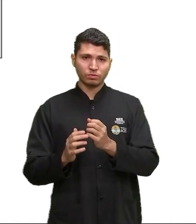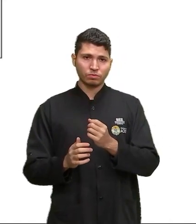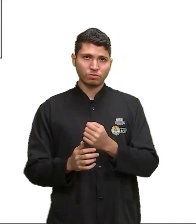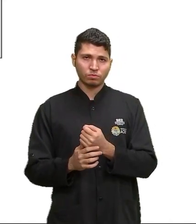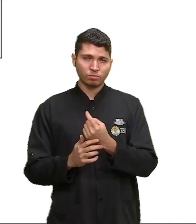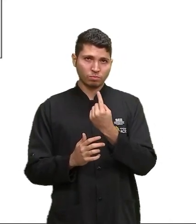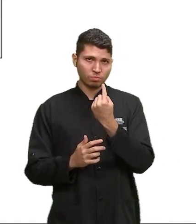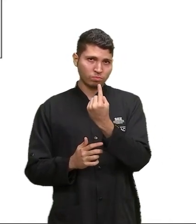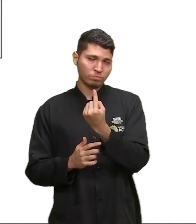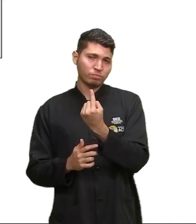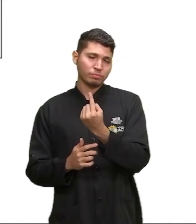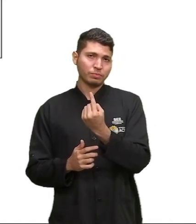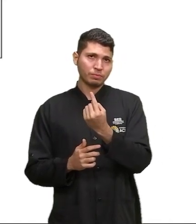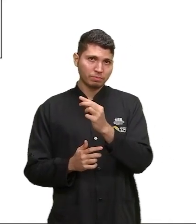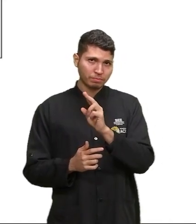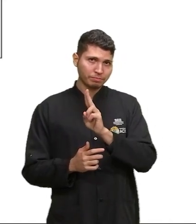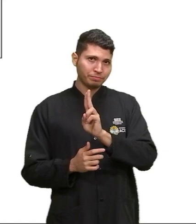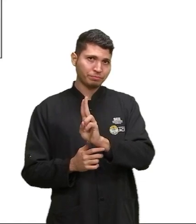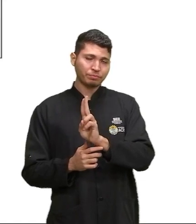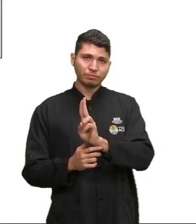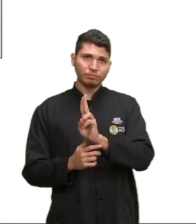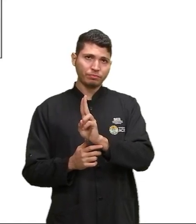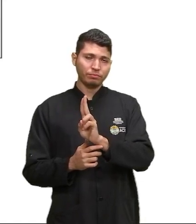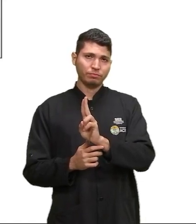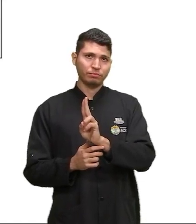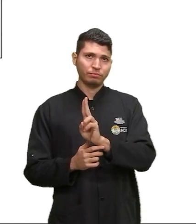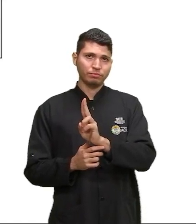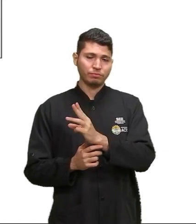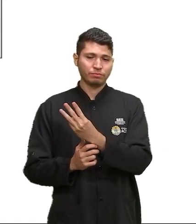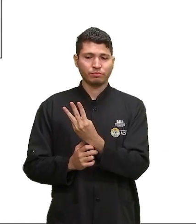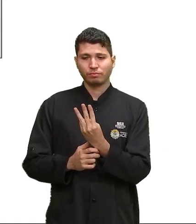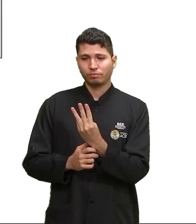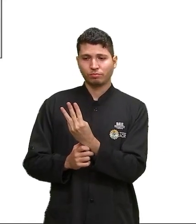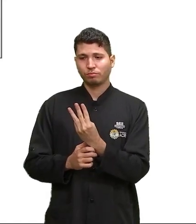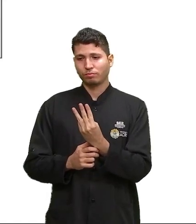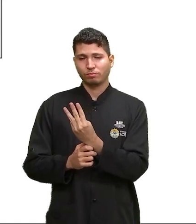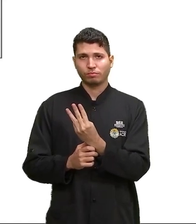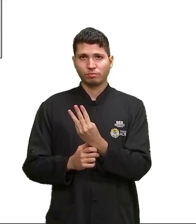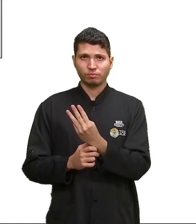são 3 pilhas em paralelo, a tensão presente nessas 3 pilhas vai ser de